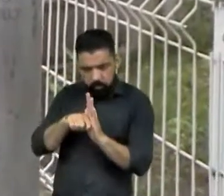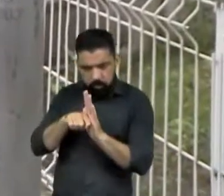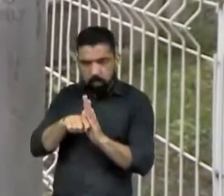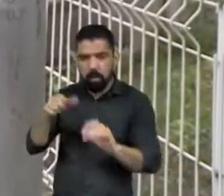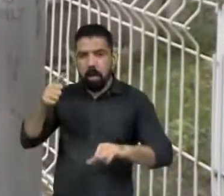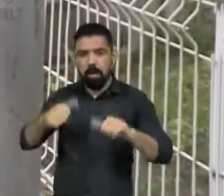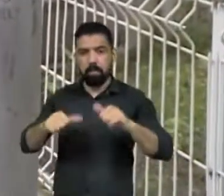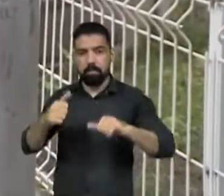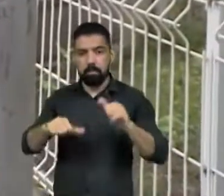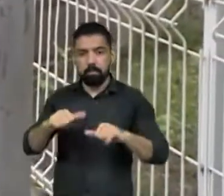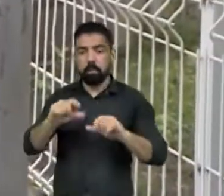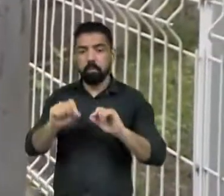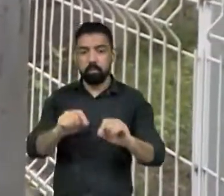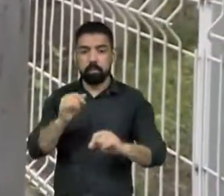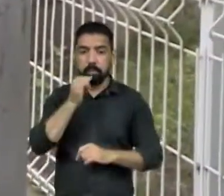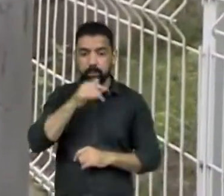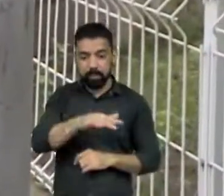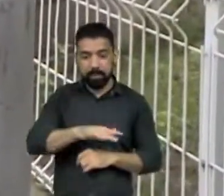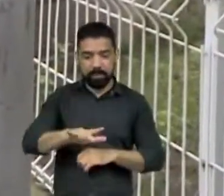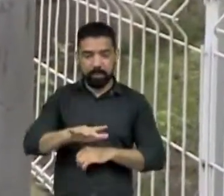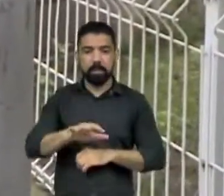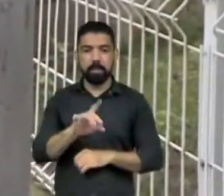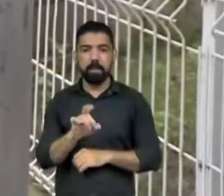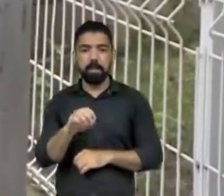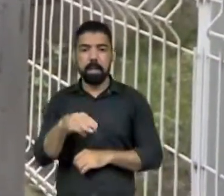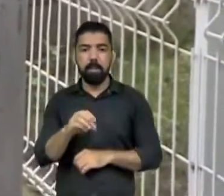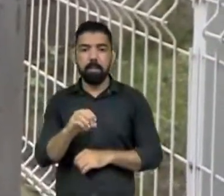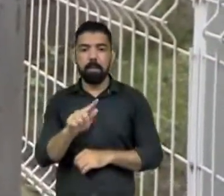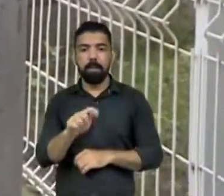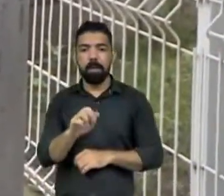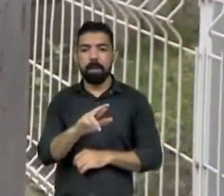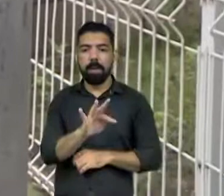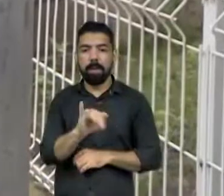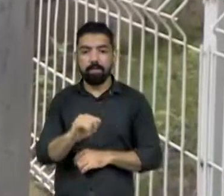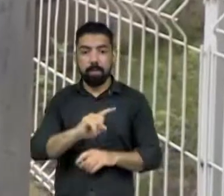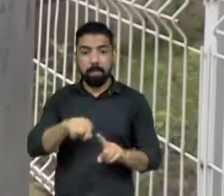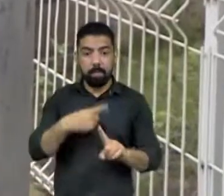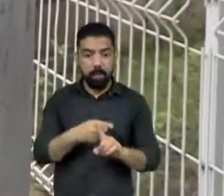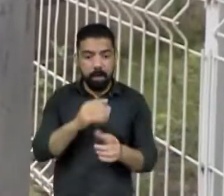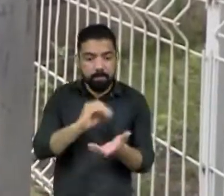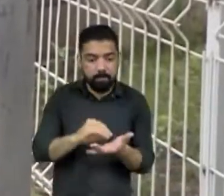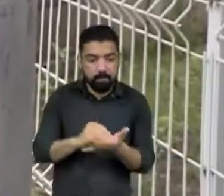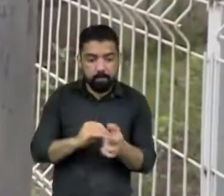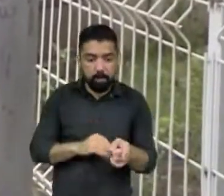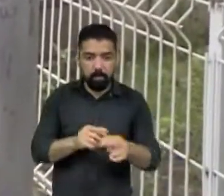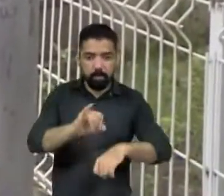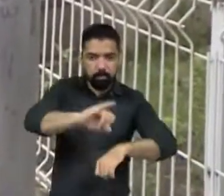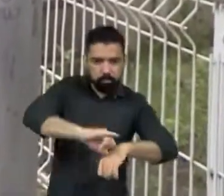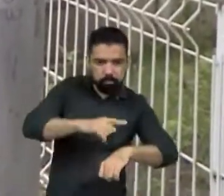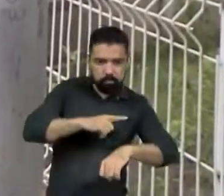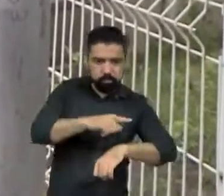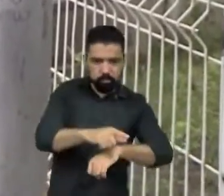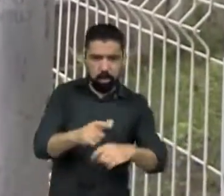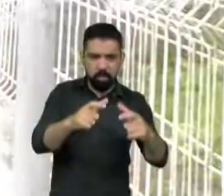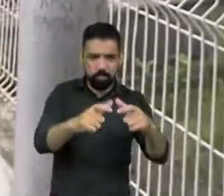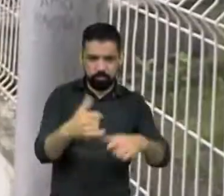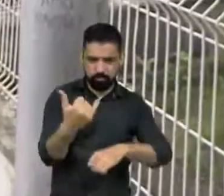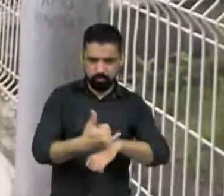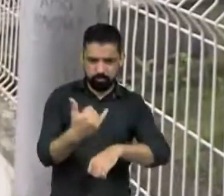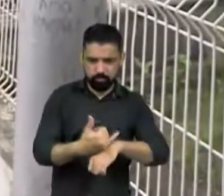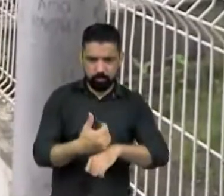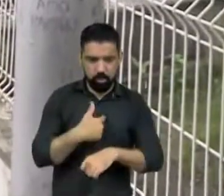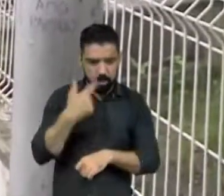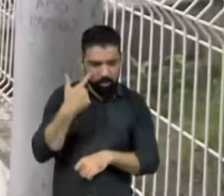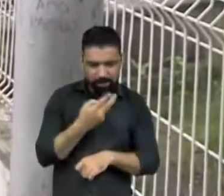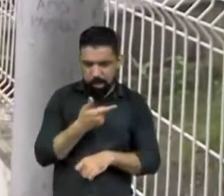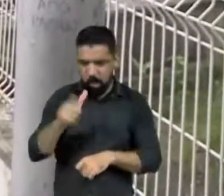com a densidade demográfica e o déficit da instalação desses dispositivos, a gente poderia ver outros locais para essa instalação. Esse estudo